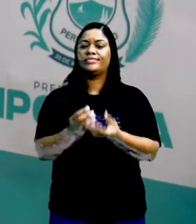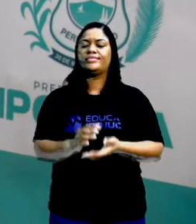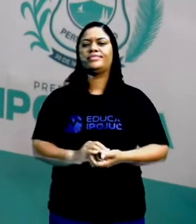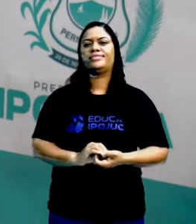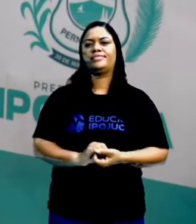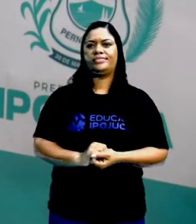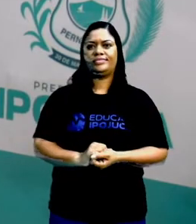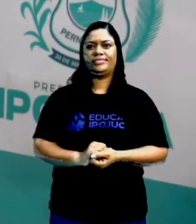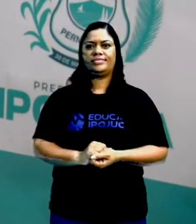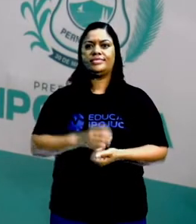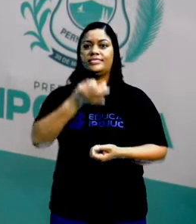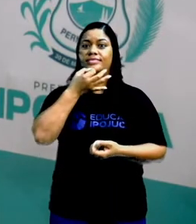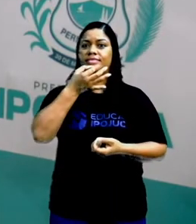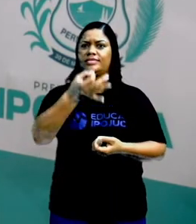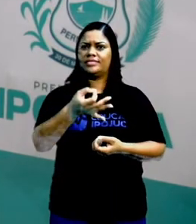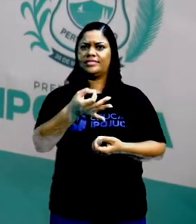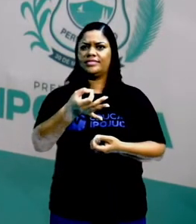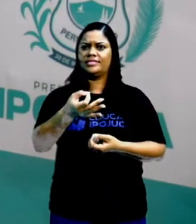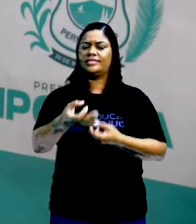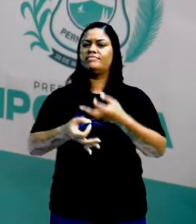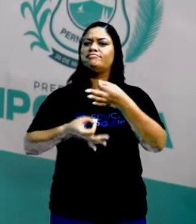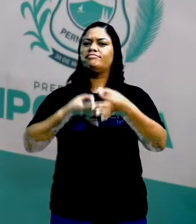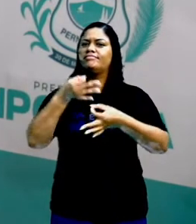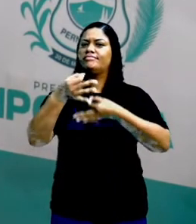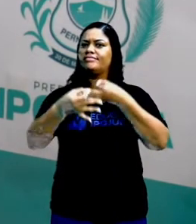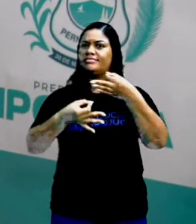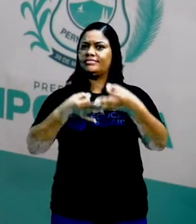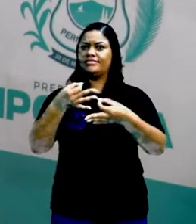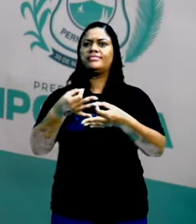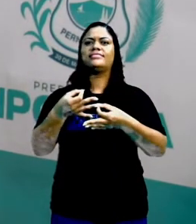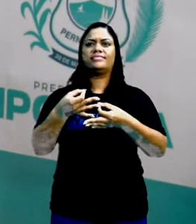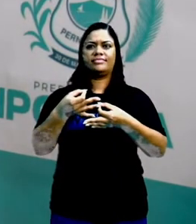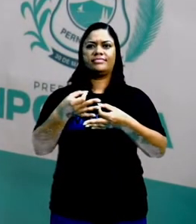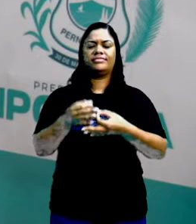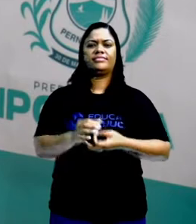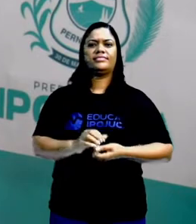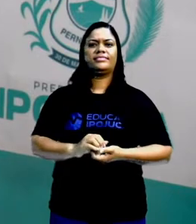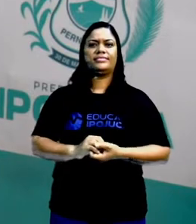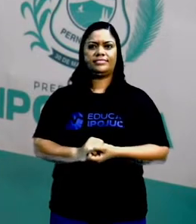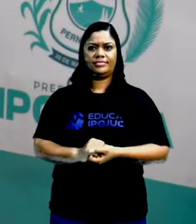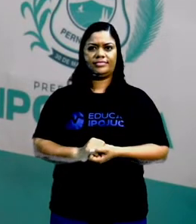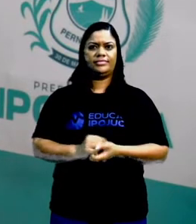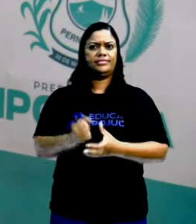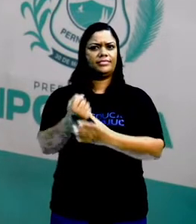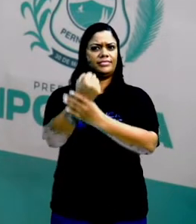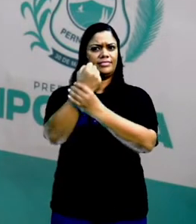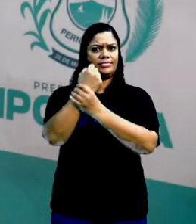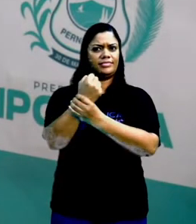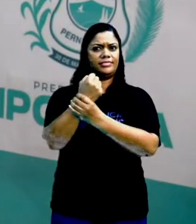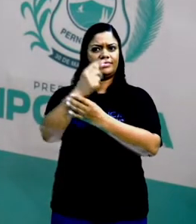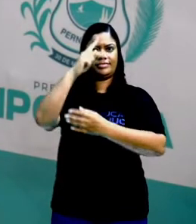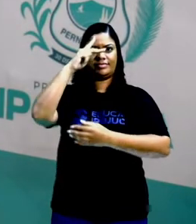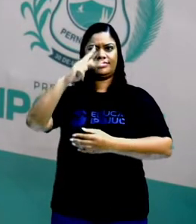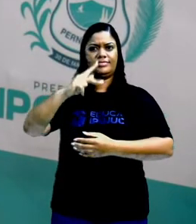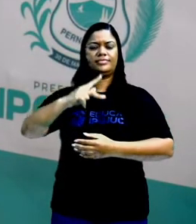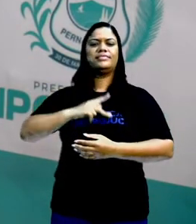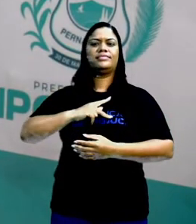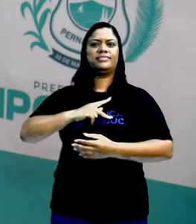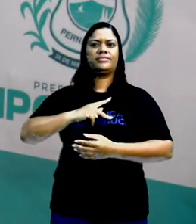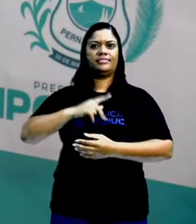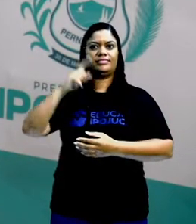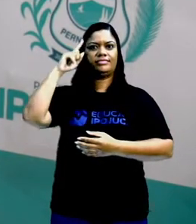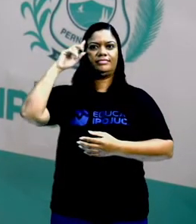certo? A argumentação é um tipo de texto que utiliza argumentos para a defesa de um ponto de vista. Então,